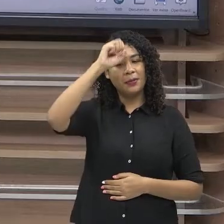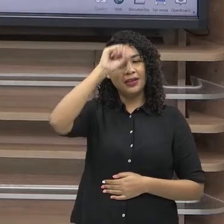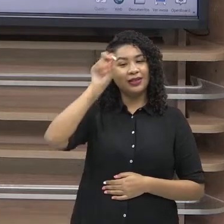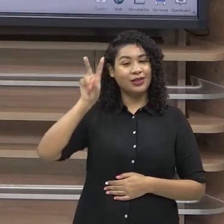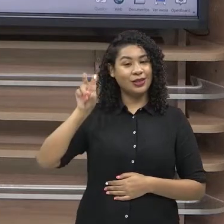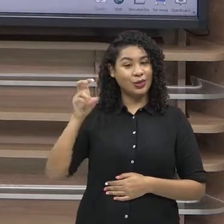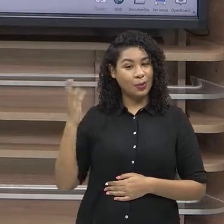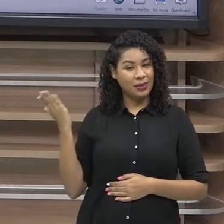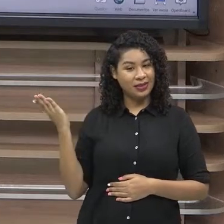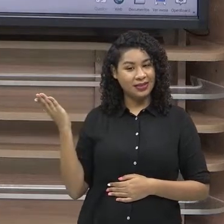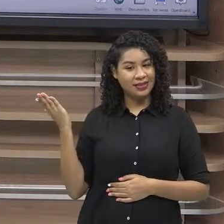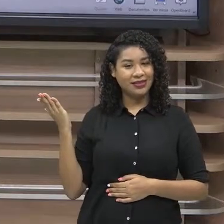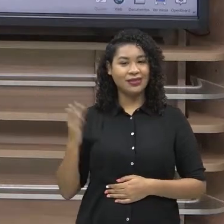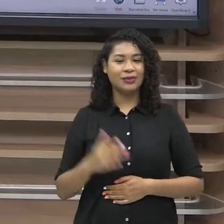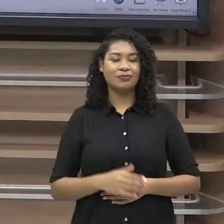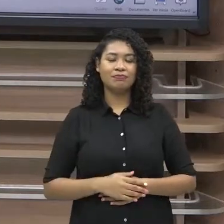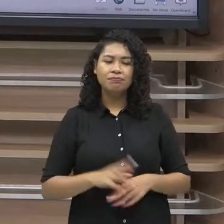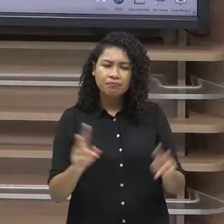comigo.